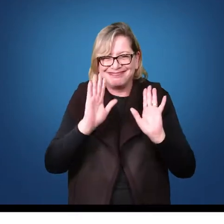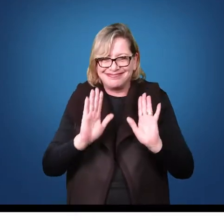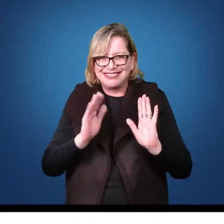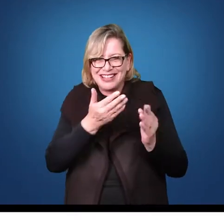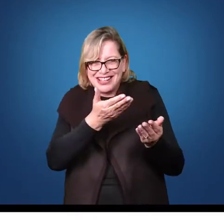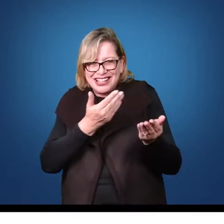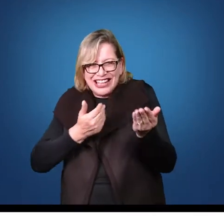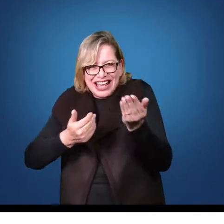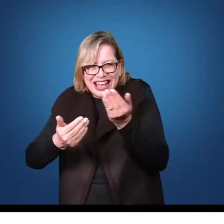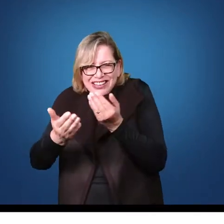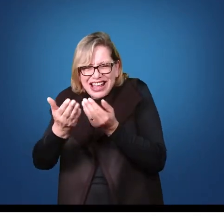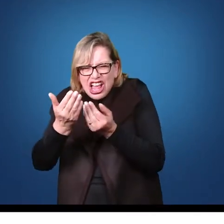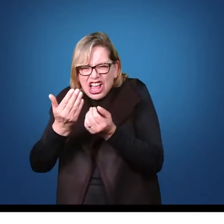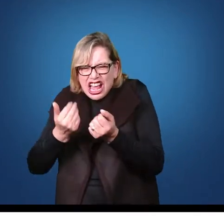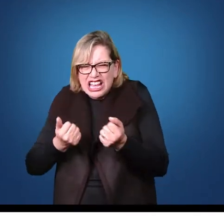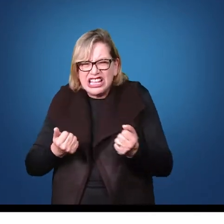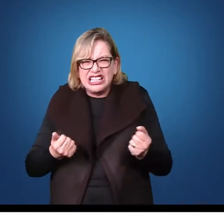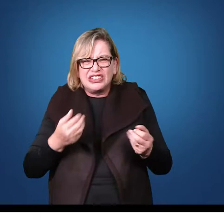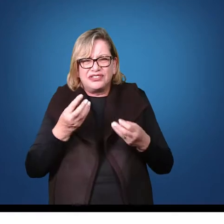Venha.